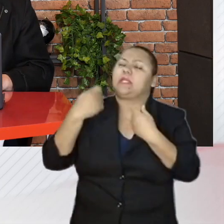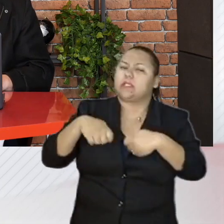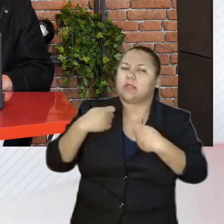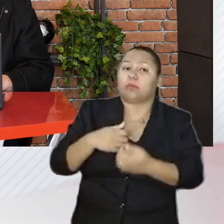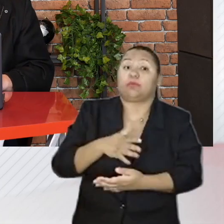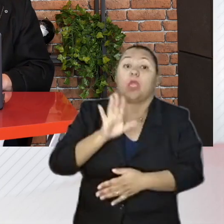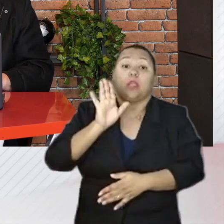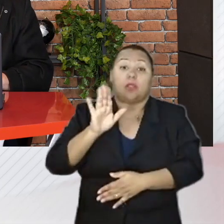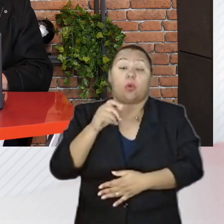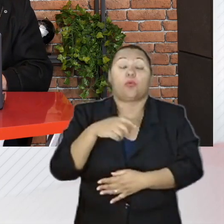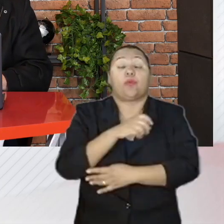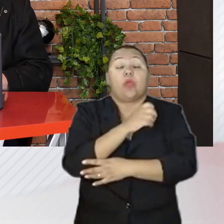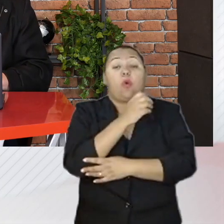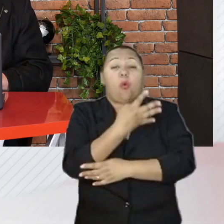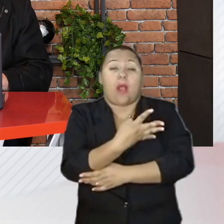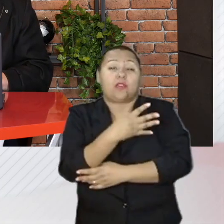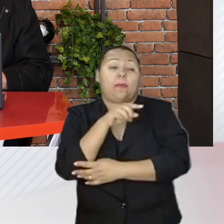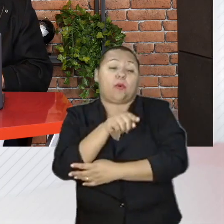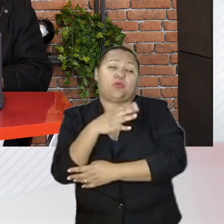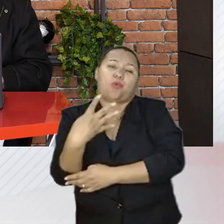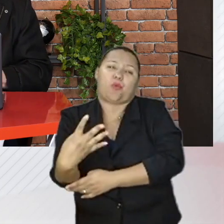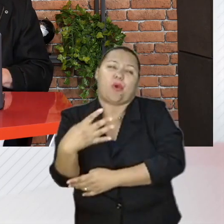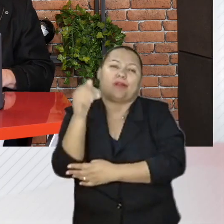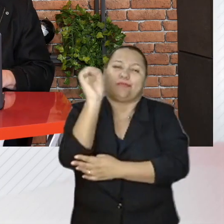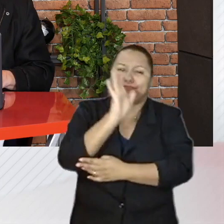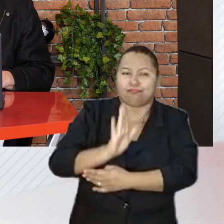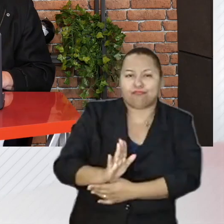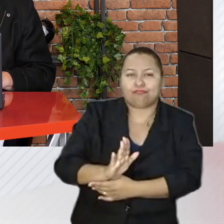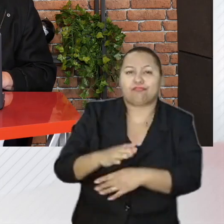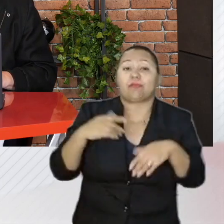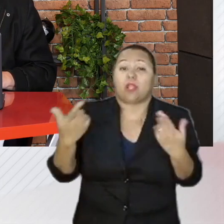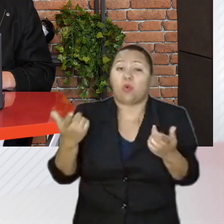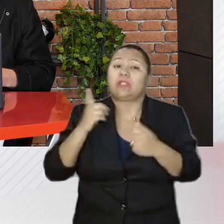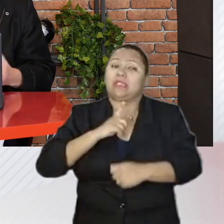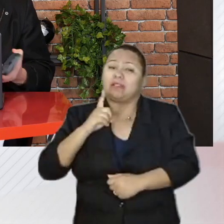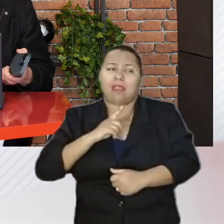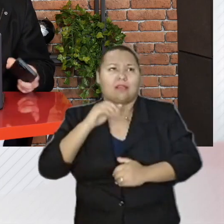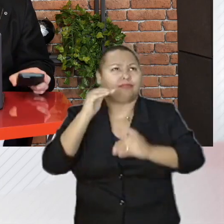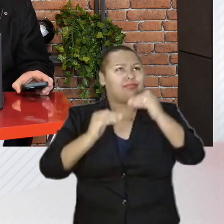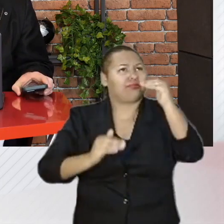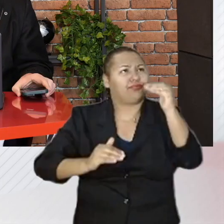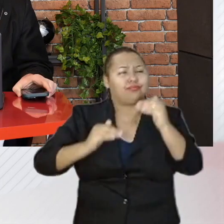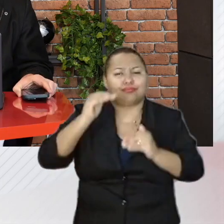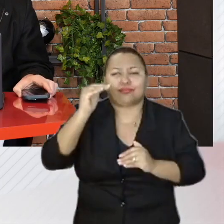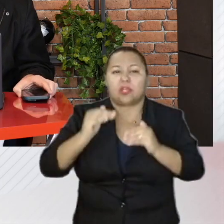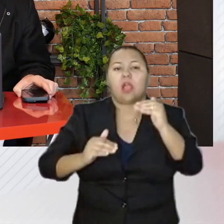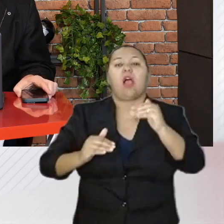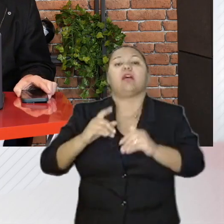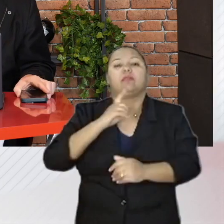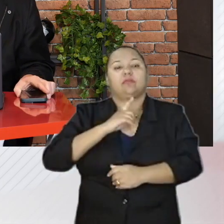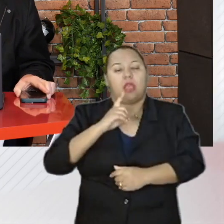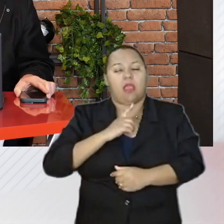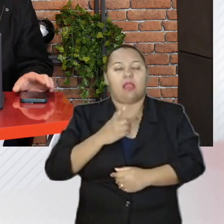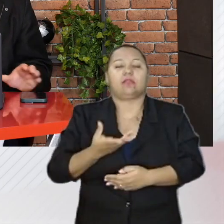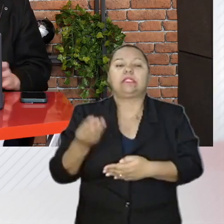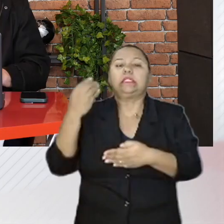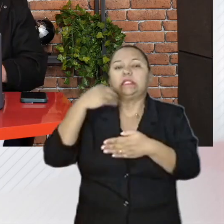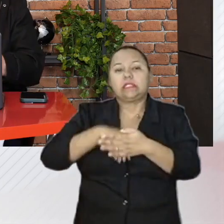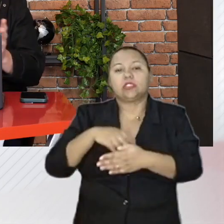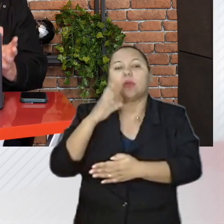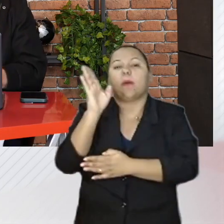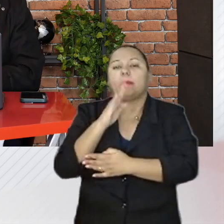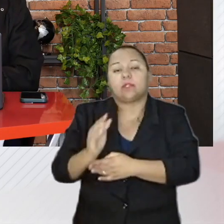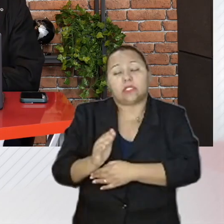Brasil, apenas 4,4%. Então, há uma distorção interna relacionado a como que